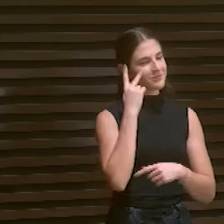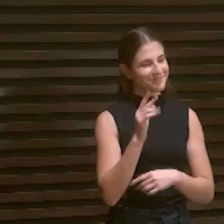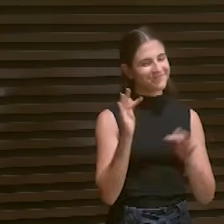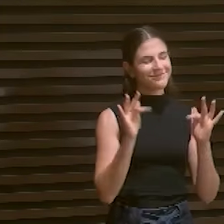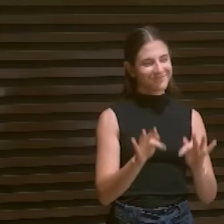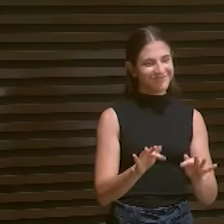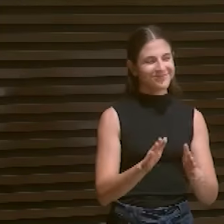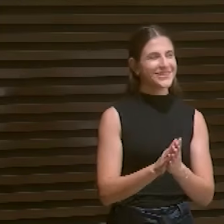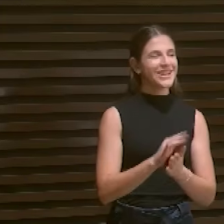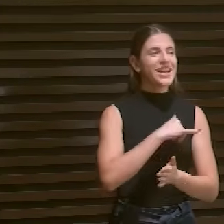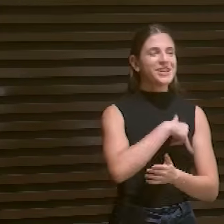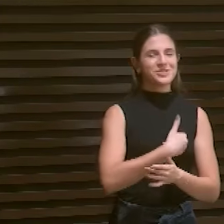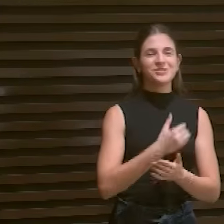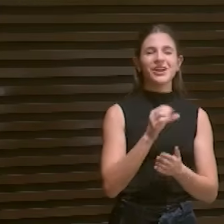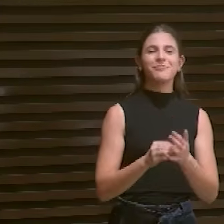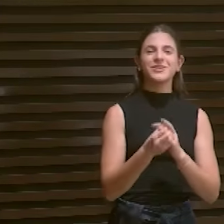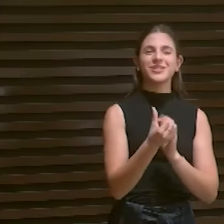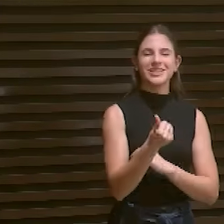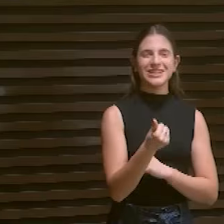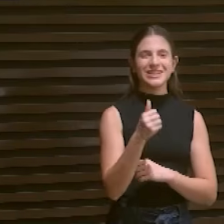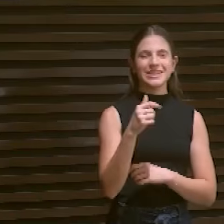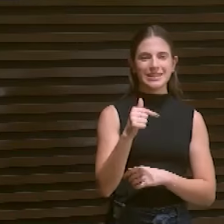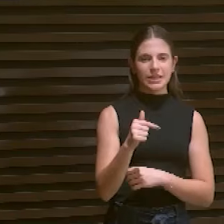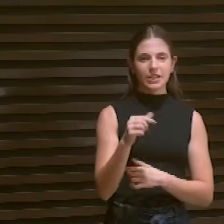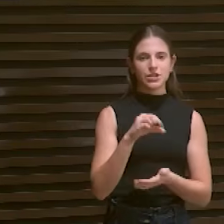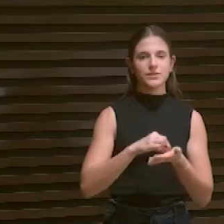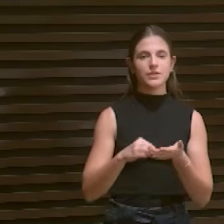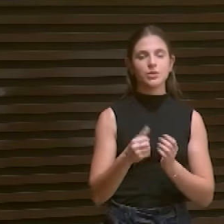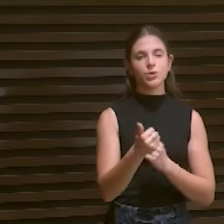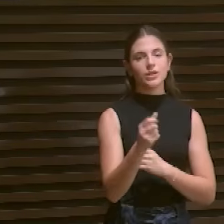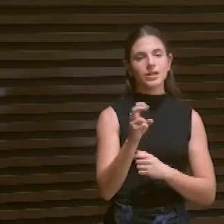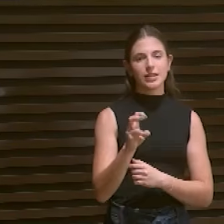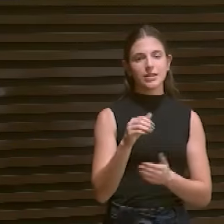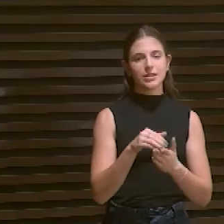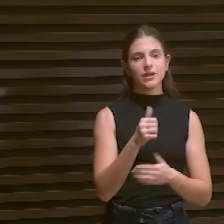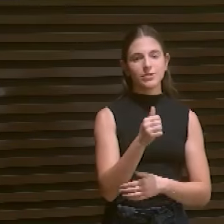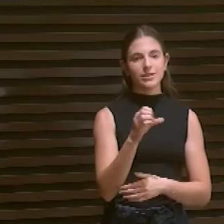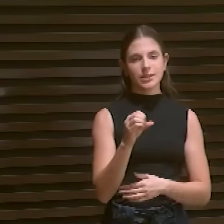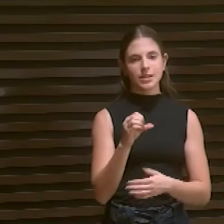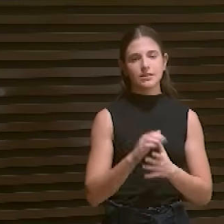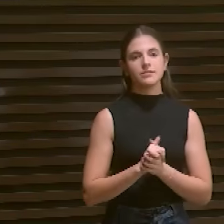finalizar, João capítulo 17, versículos 15 e 16.